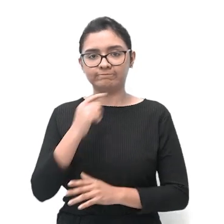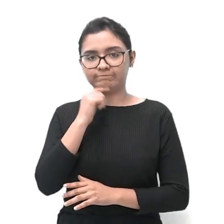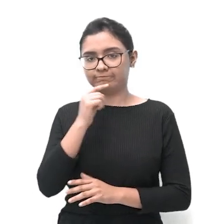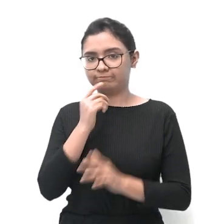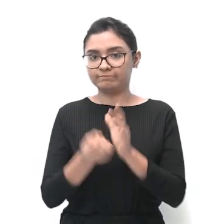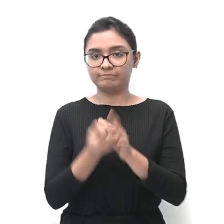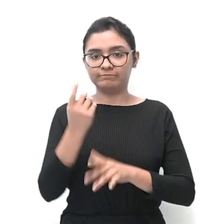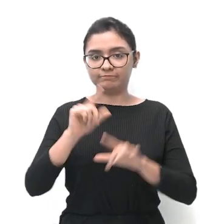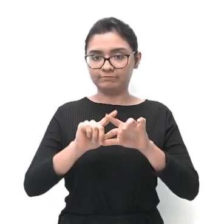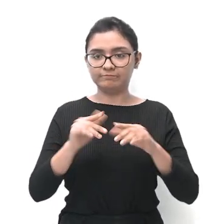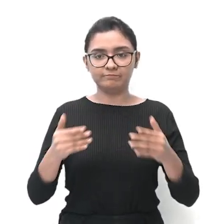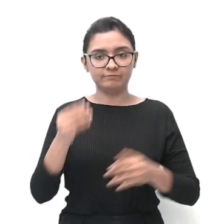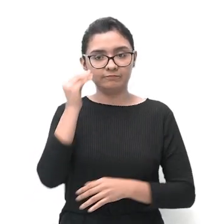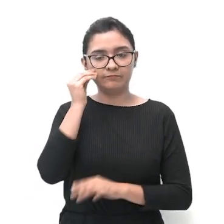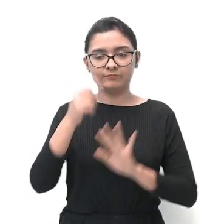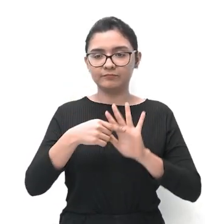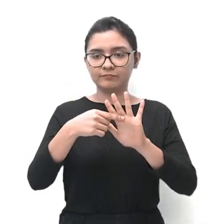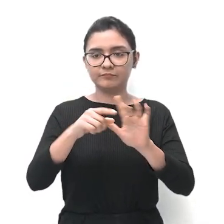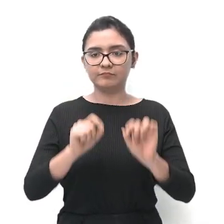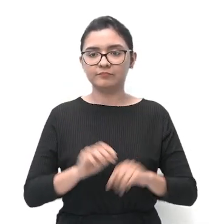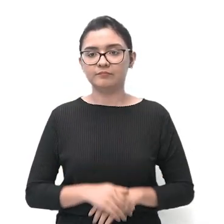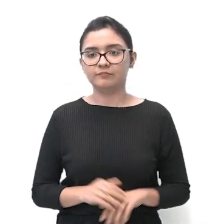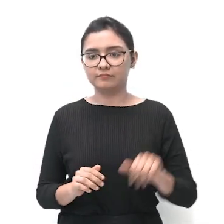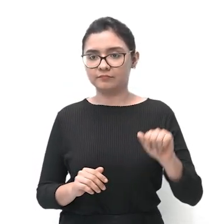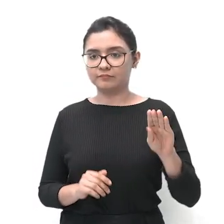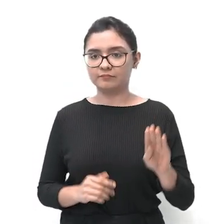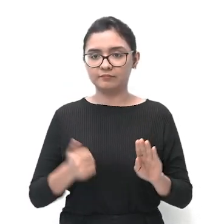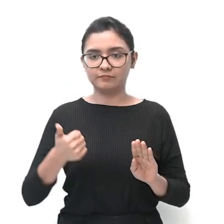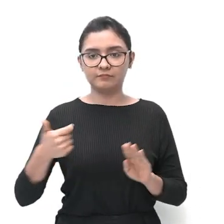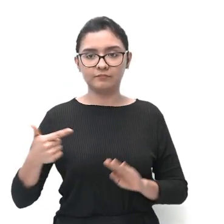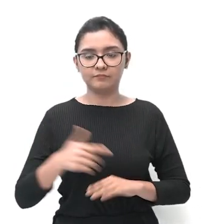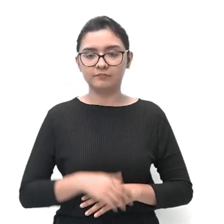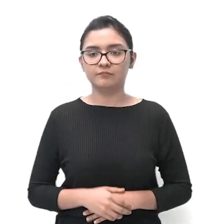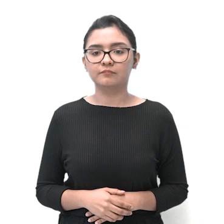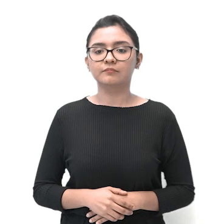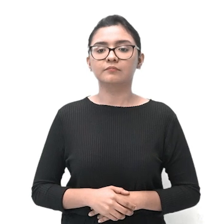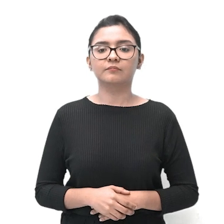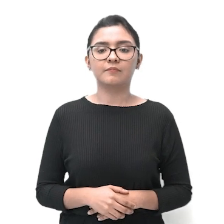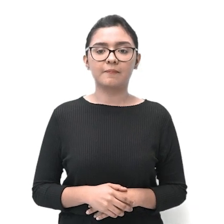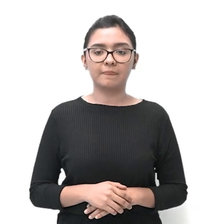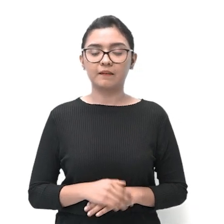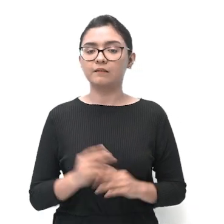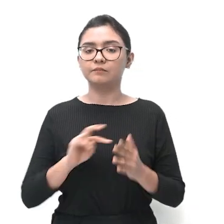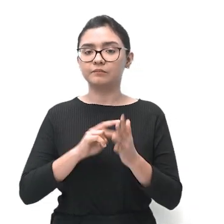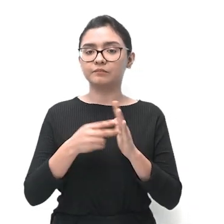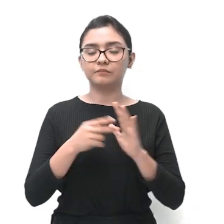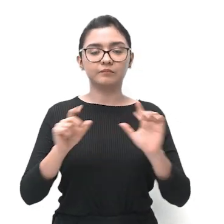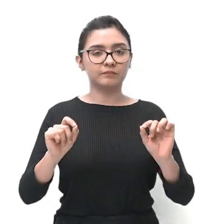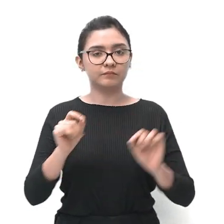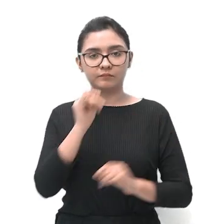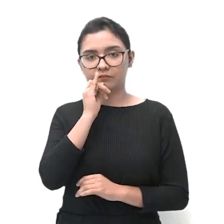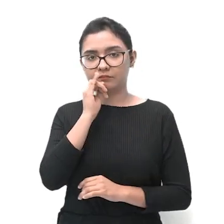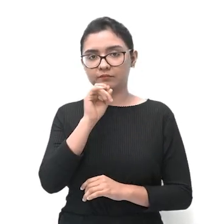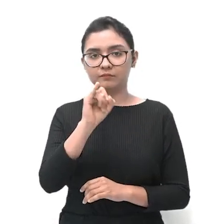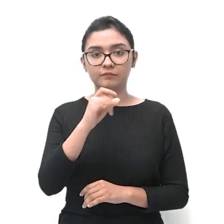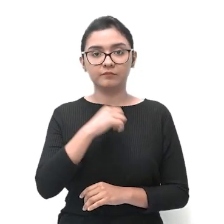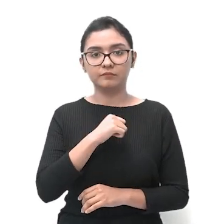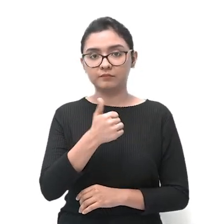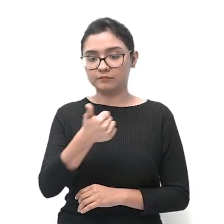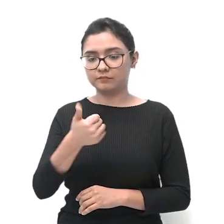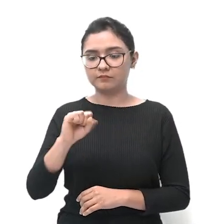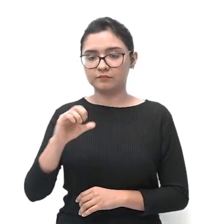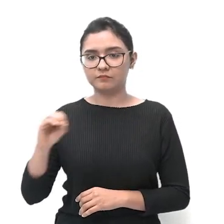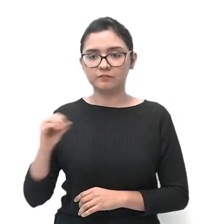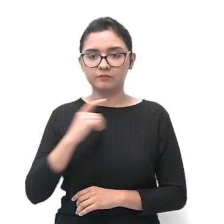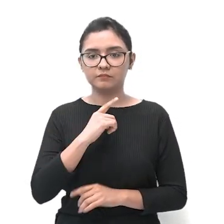Vamos colocar aqui AB como 12. 12, ó. Significa dizer, quando aparece 180, que todos